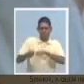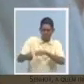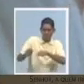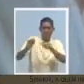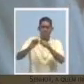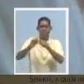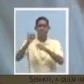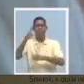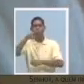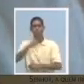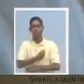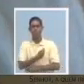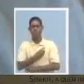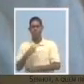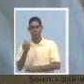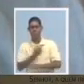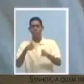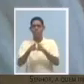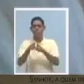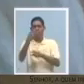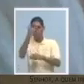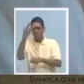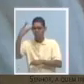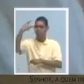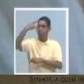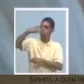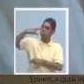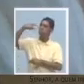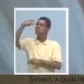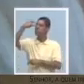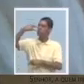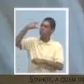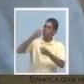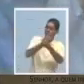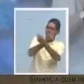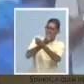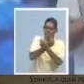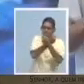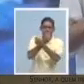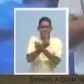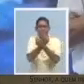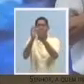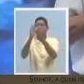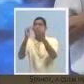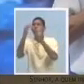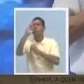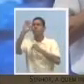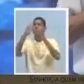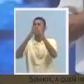o maligno vai fazendo a pessoa pouco a pouco escrava. Liberta. Liberta da escravidão do